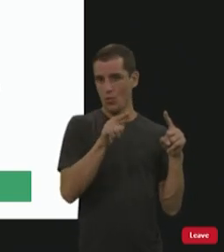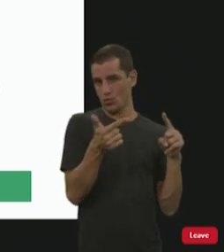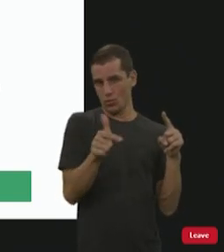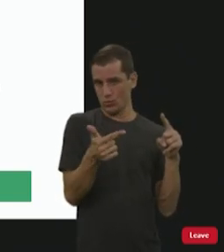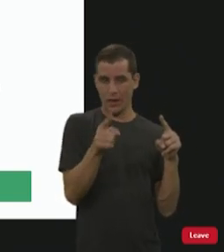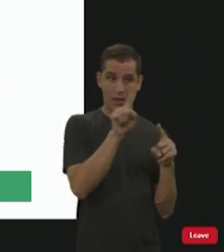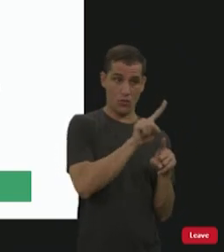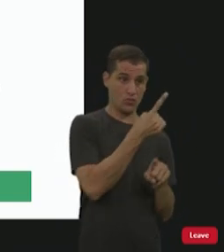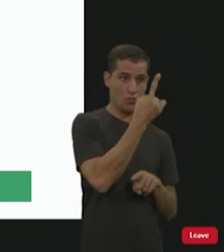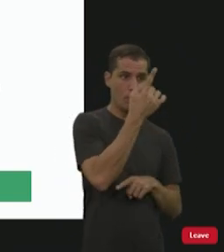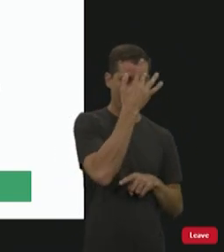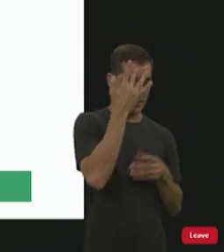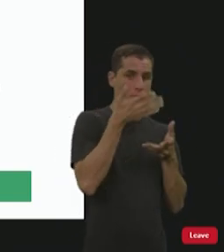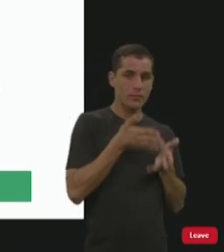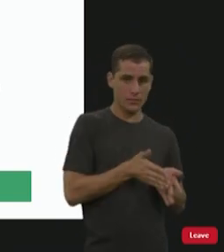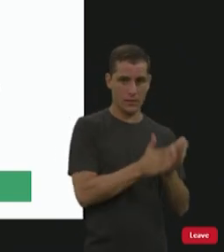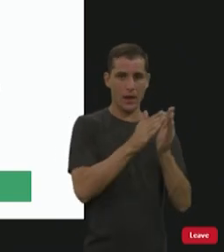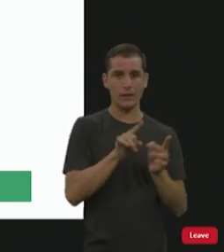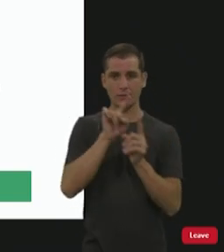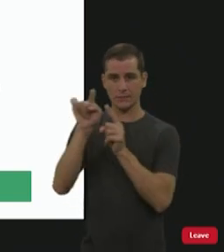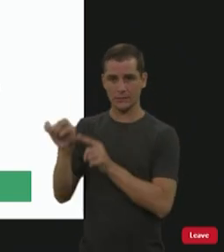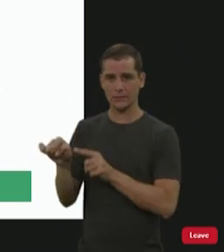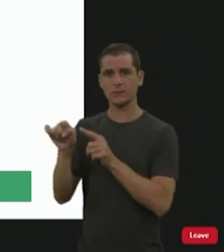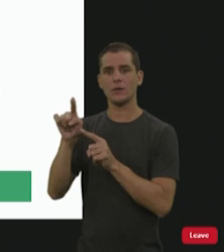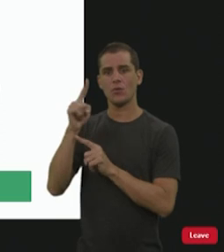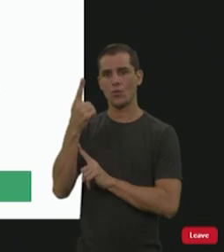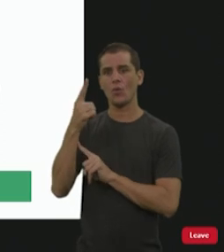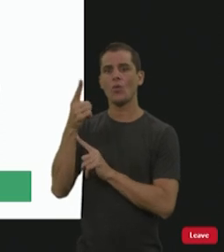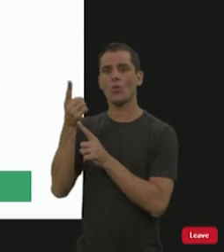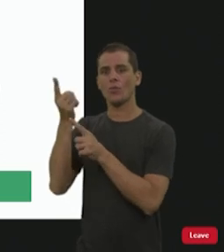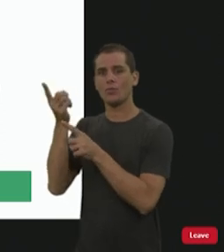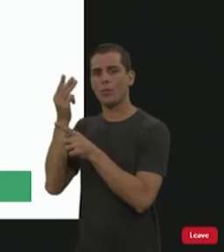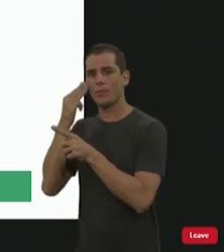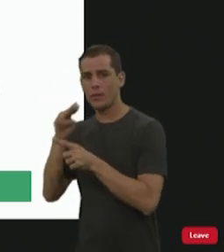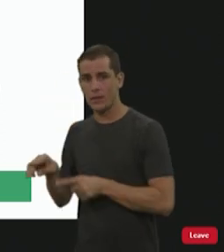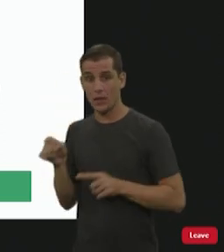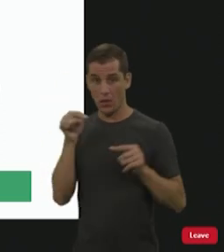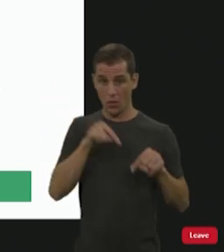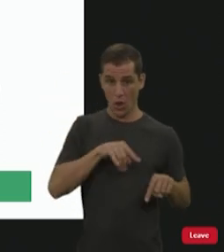Portugal, Líbano, România, até mesmo no Brasil, a prevalência é maior.